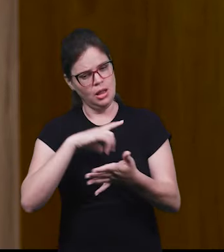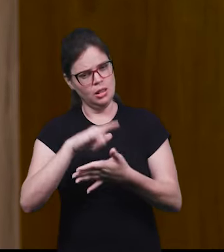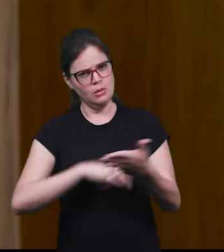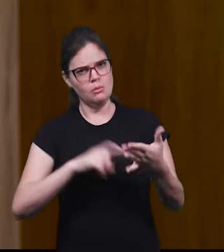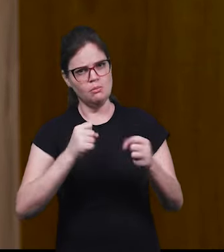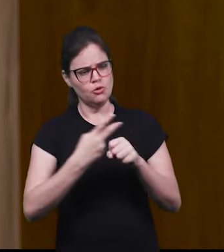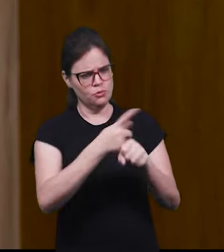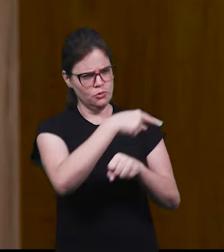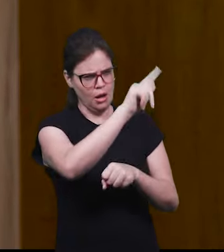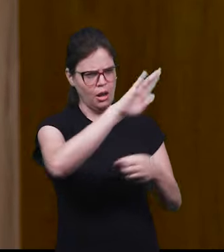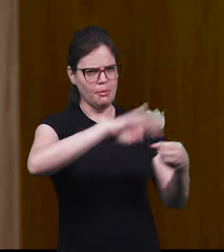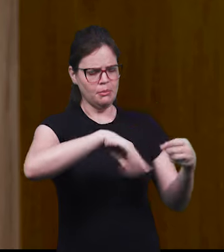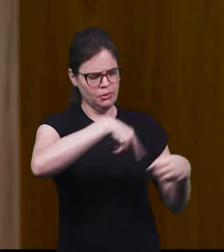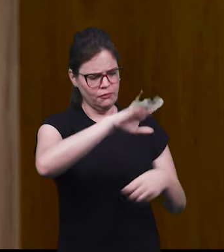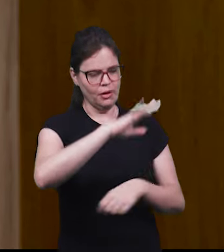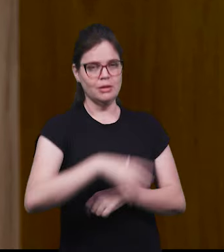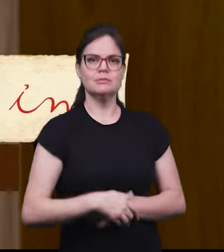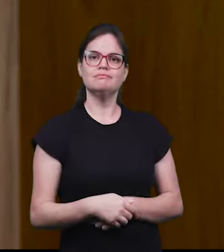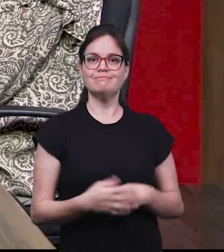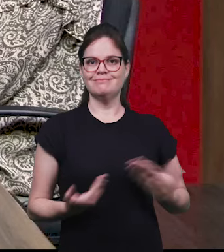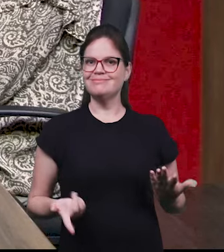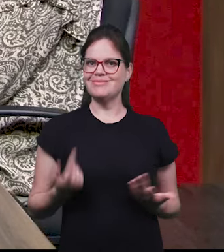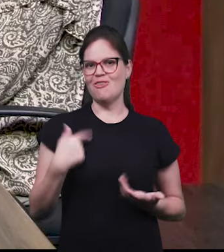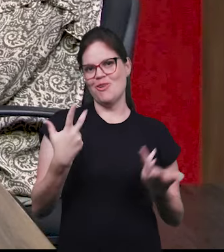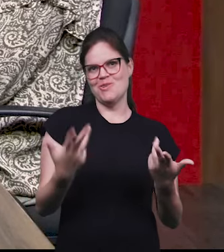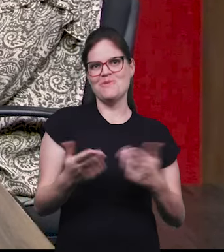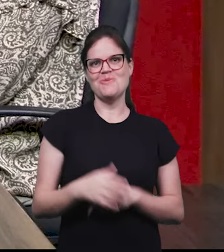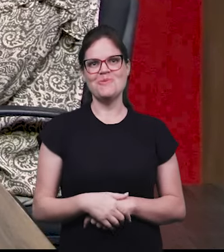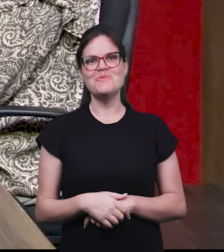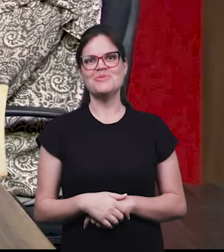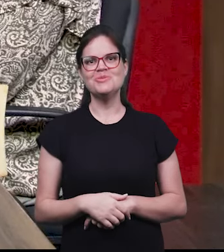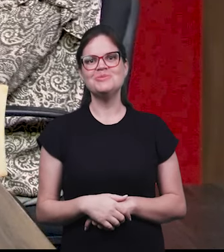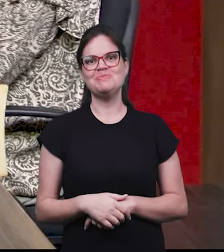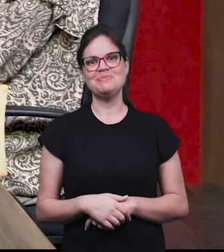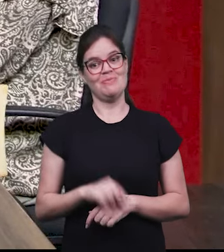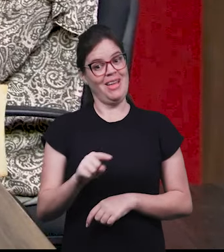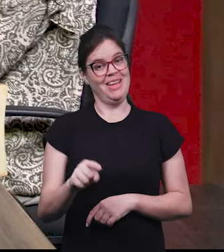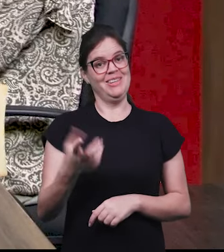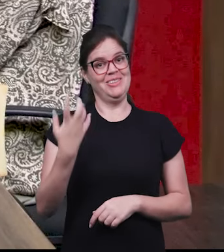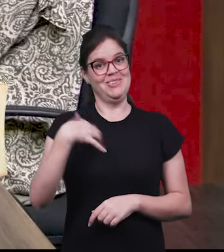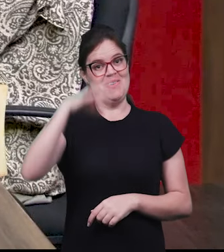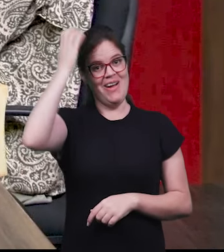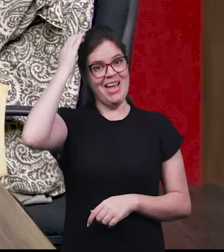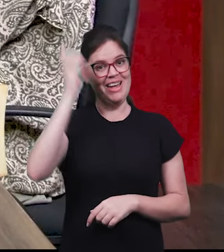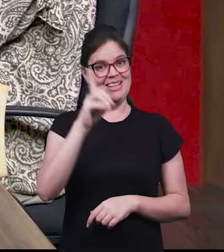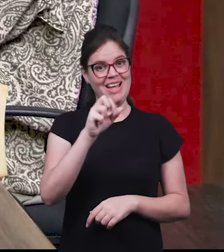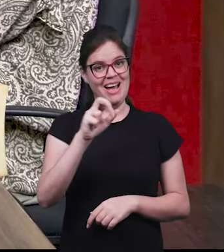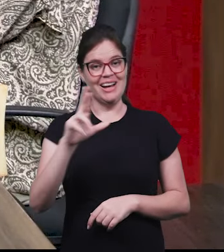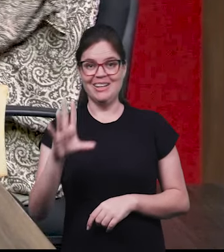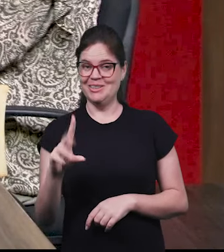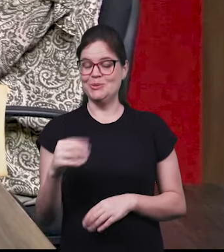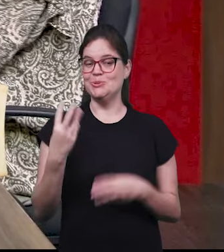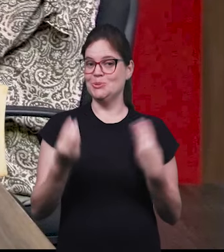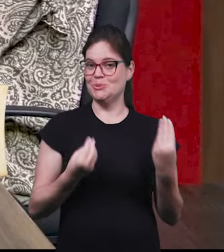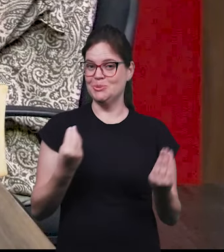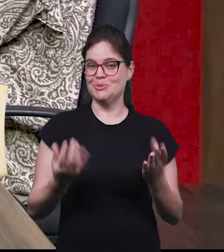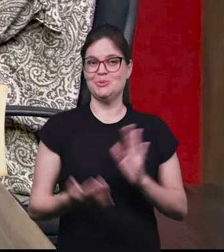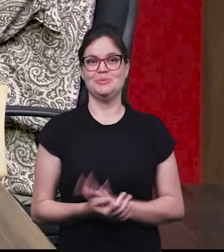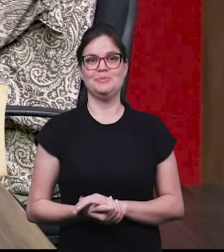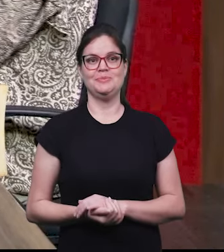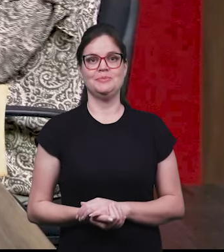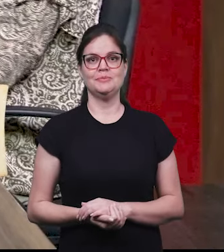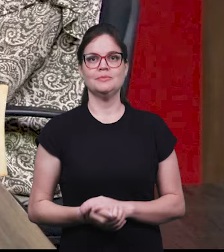documento. Pode procurar lá em Babilônia. Ficou difícil, interessante, né? ficou difícil para ele. Então, a